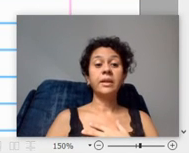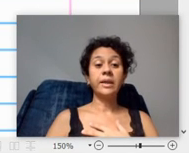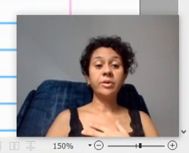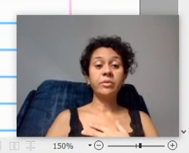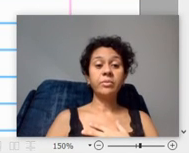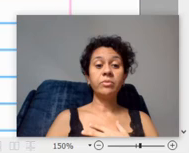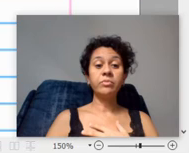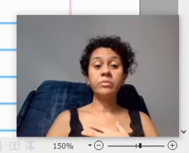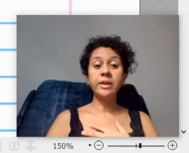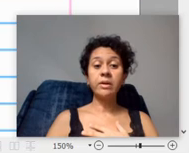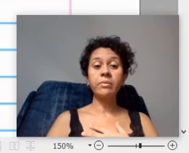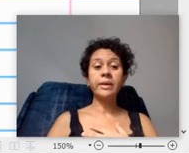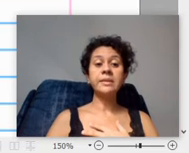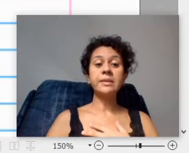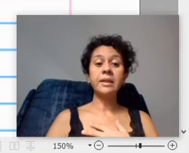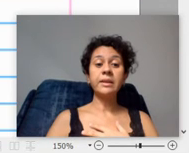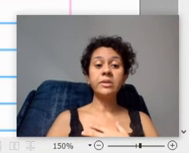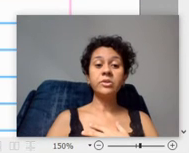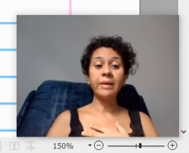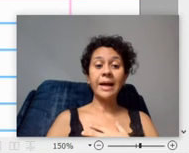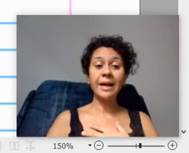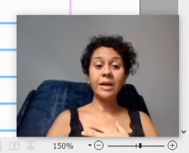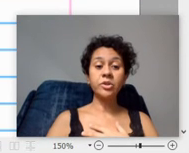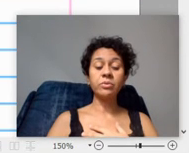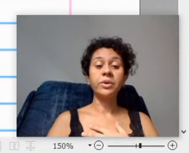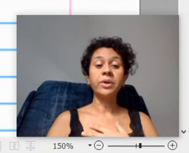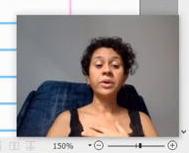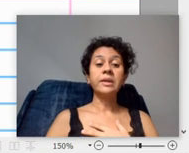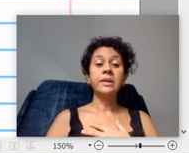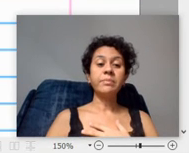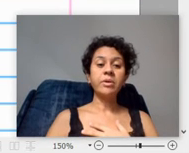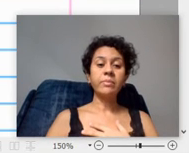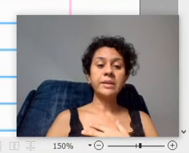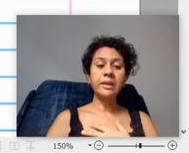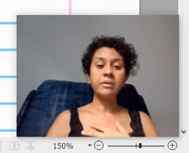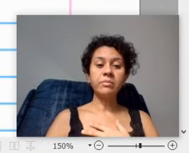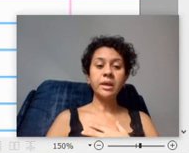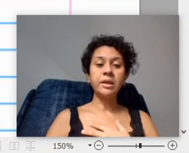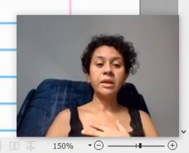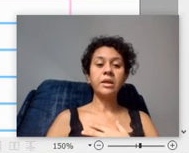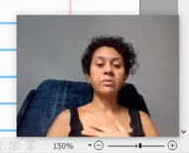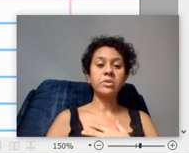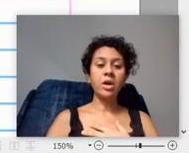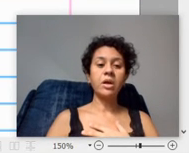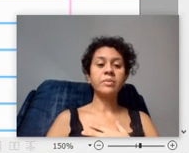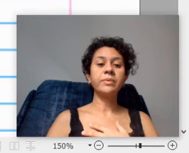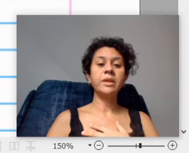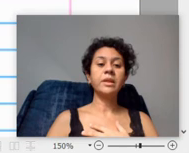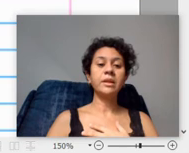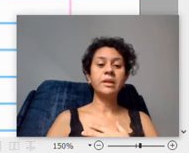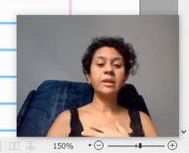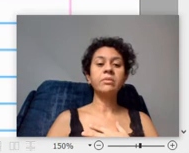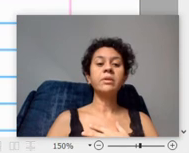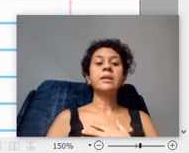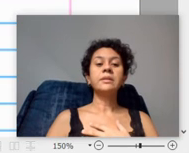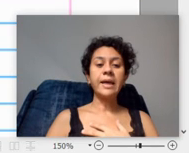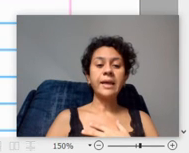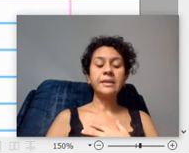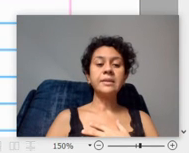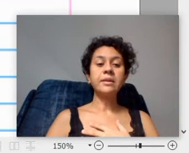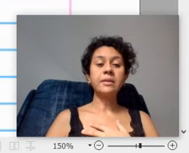grandão. Lembra, o número 1 nunca começa na linha de baixo, sempre começa ali no meinho. Sobe